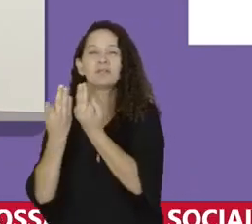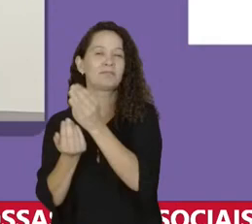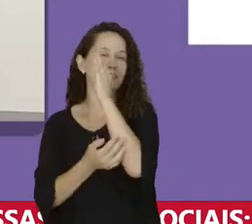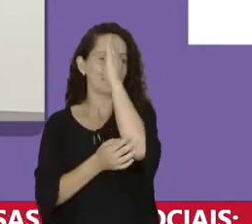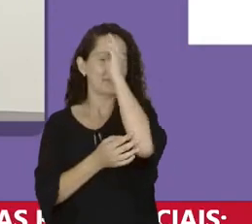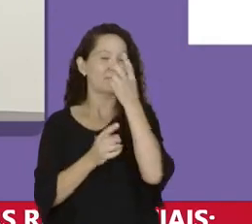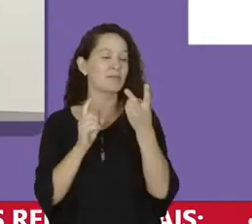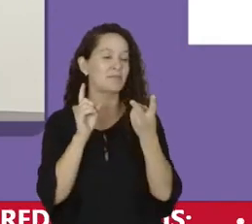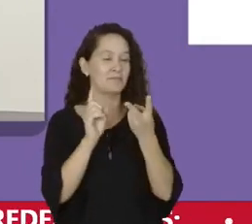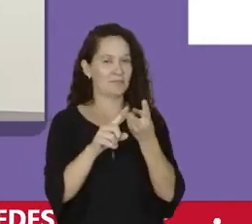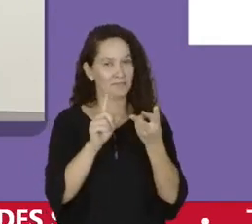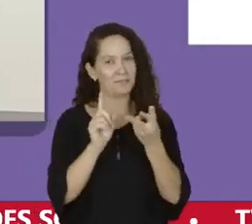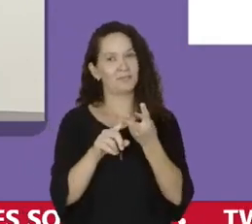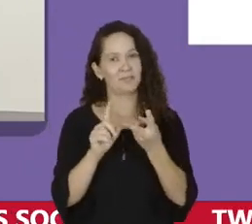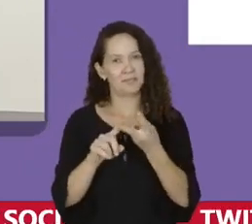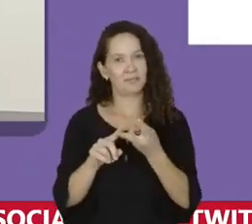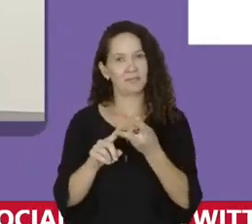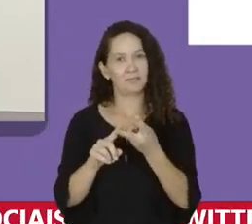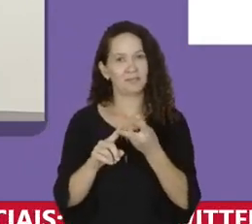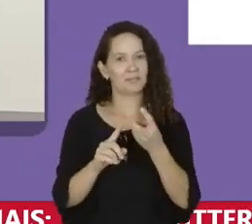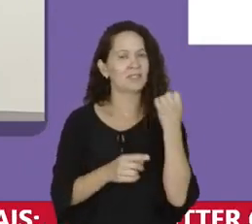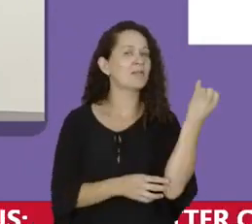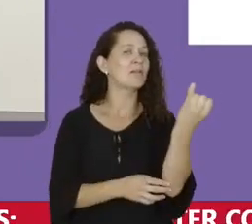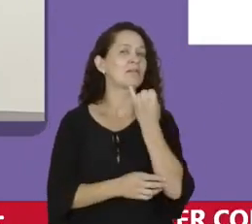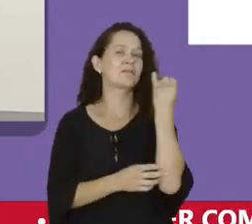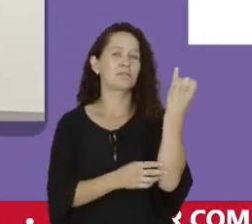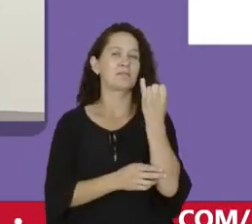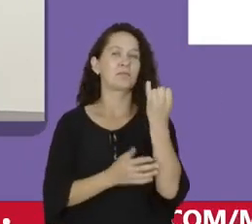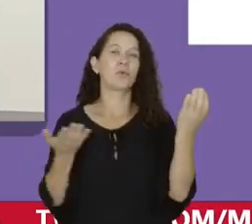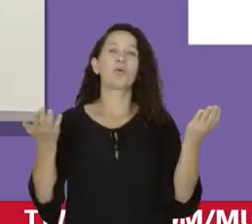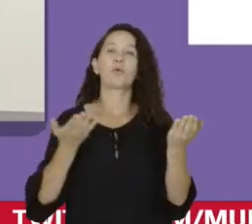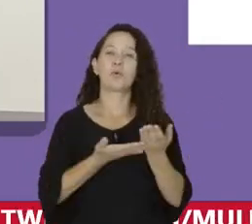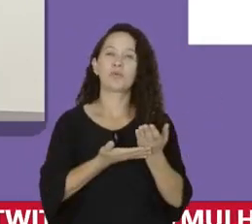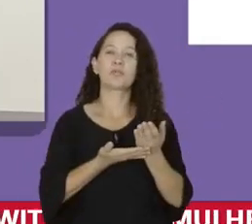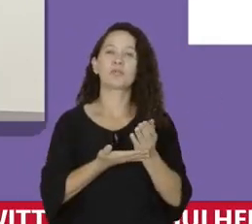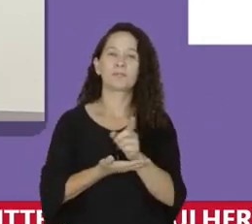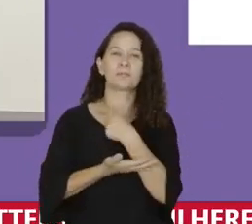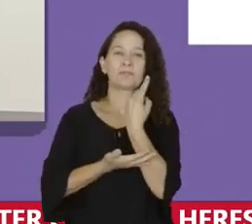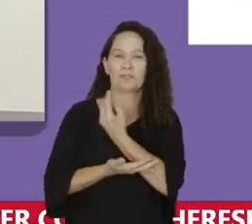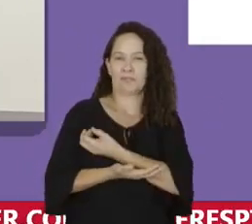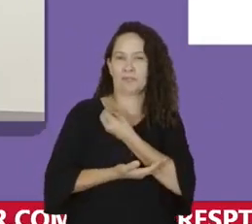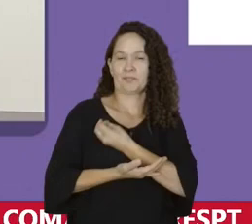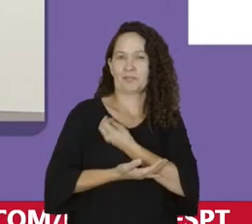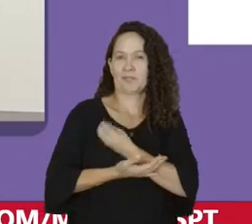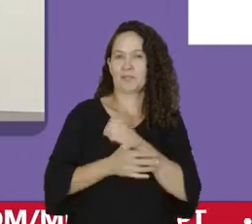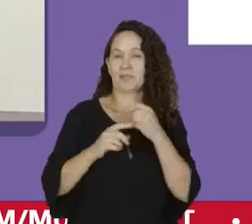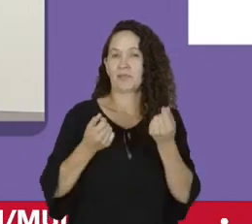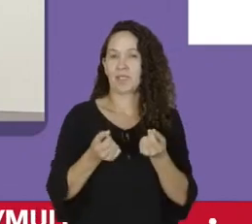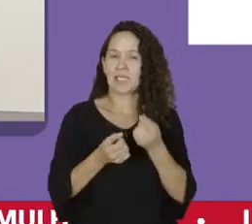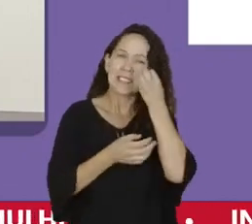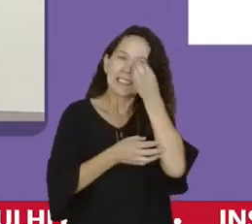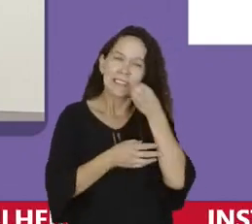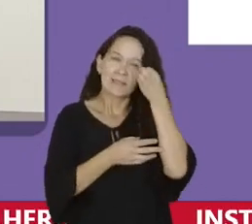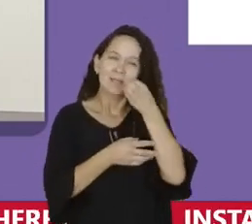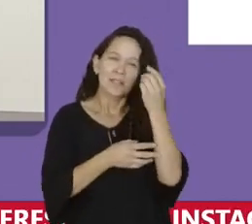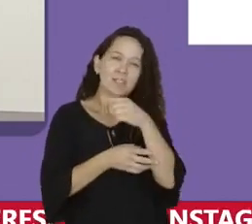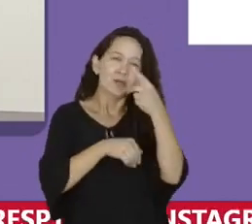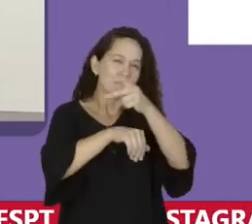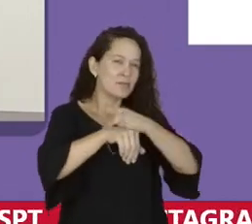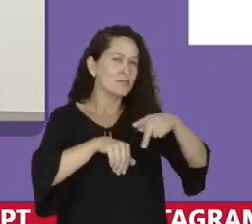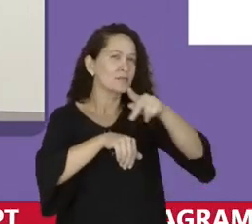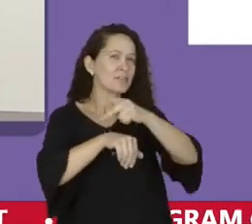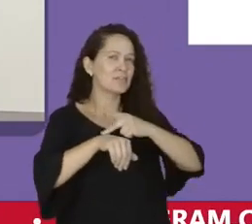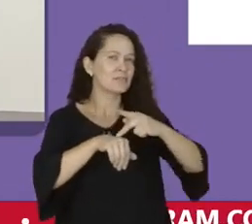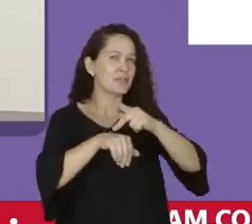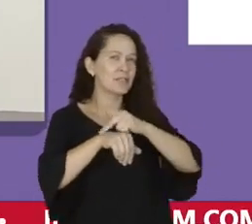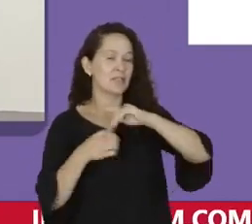imprescindível. Segundo, e isso é muito importante, hoje nós experimentamos no nosso país,